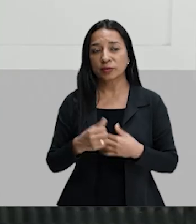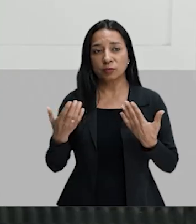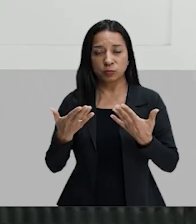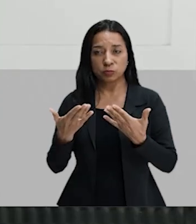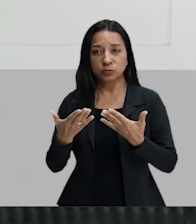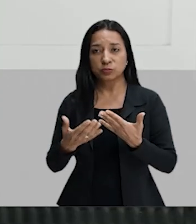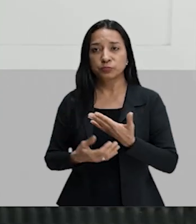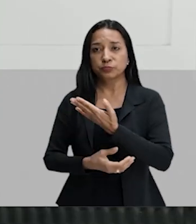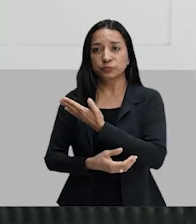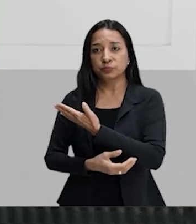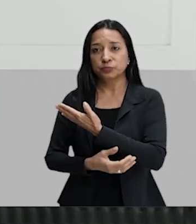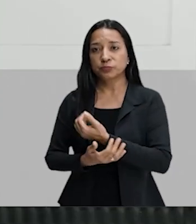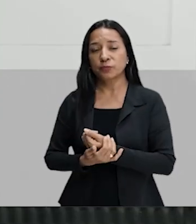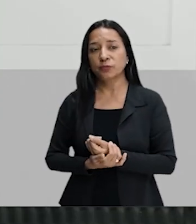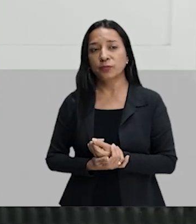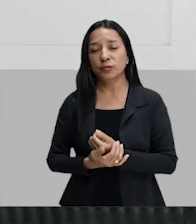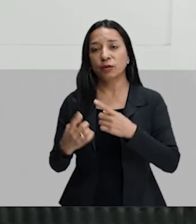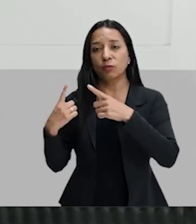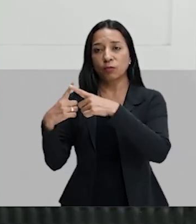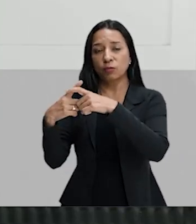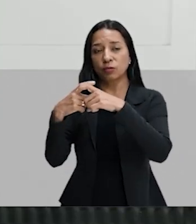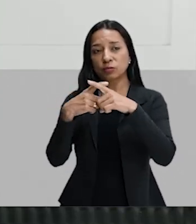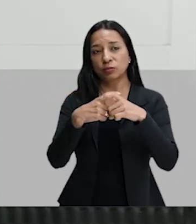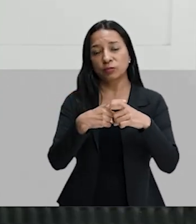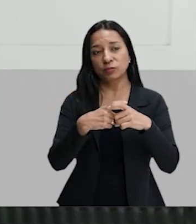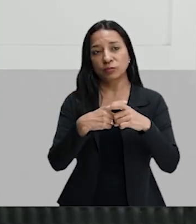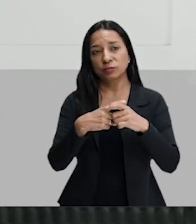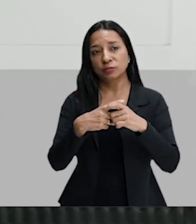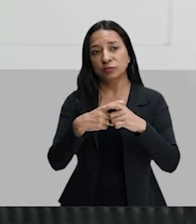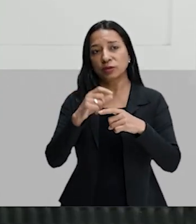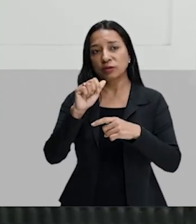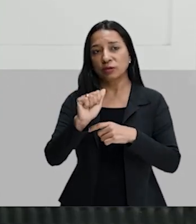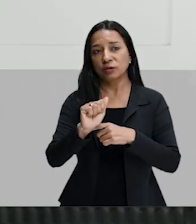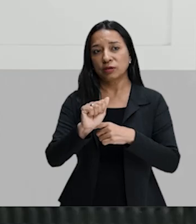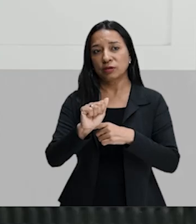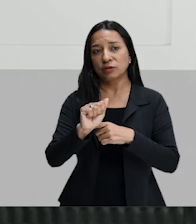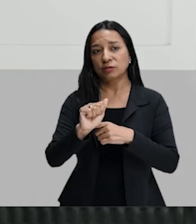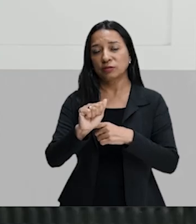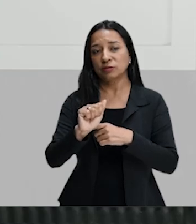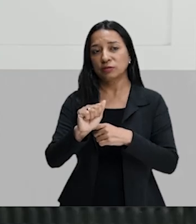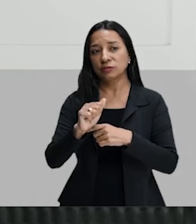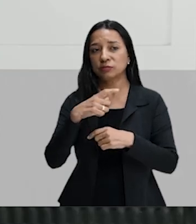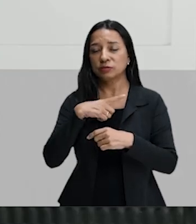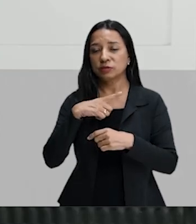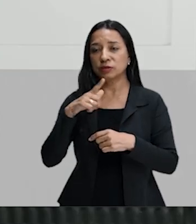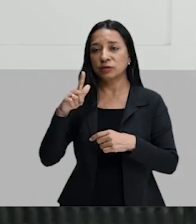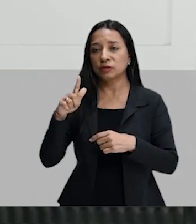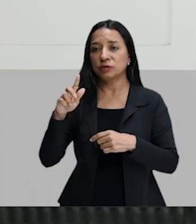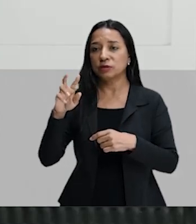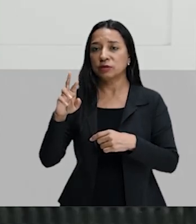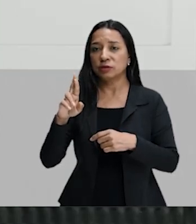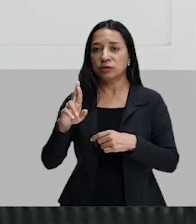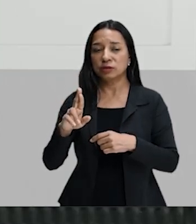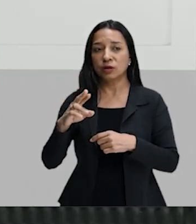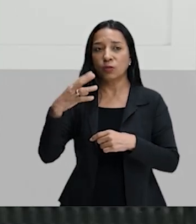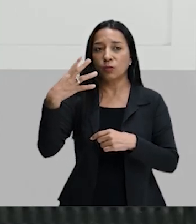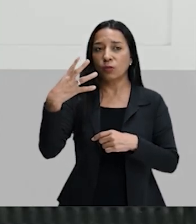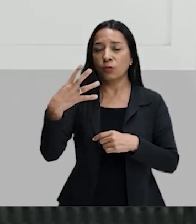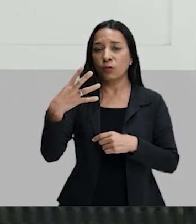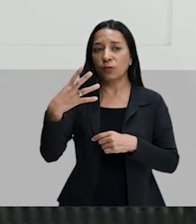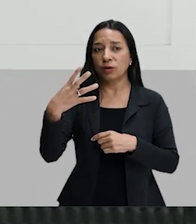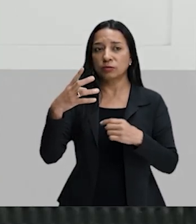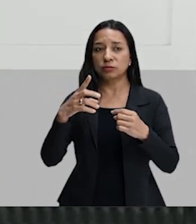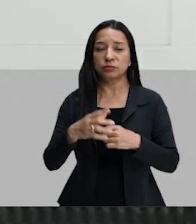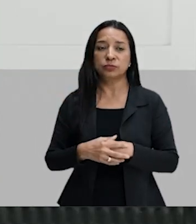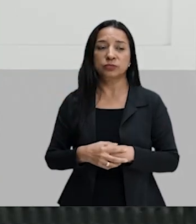ó, esse polinômio A tem grau 4. É um polinômio do quarto